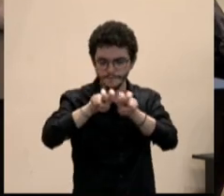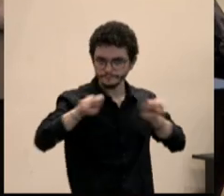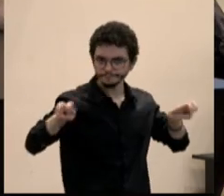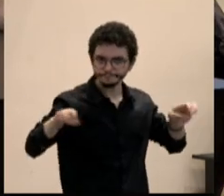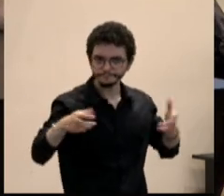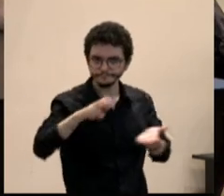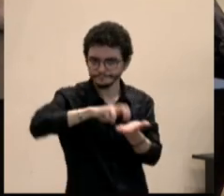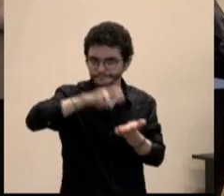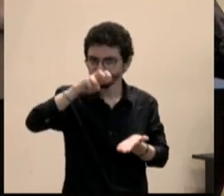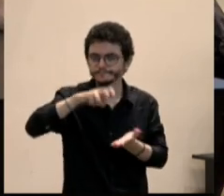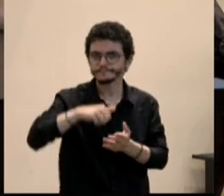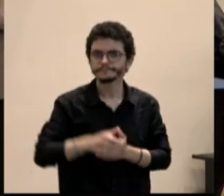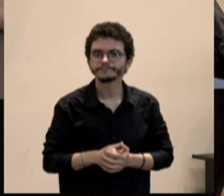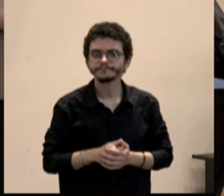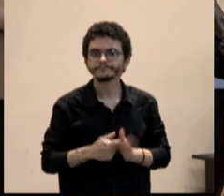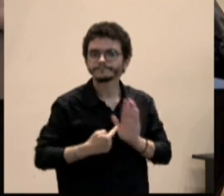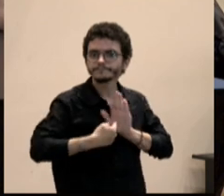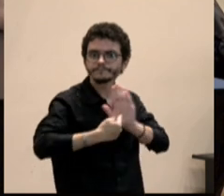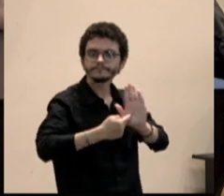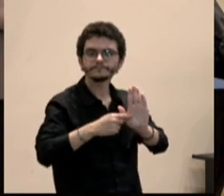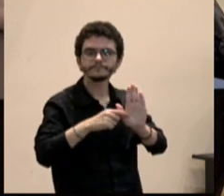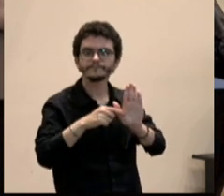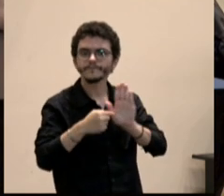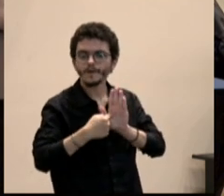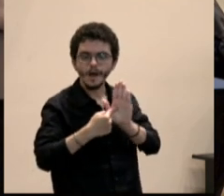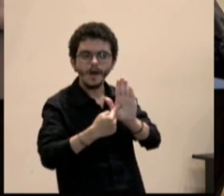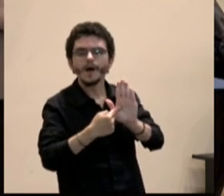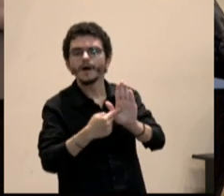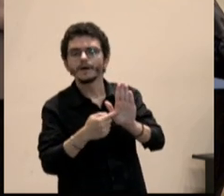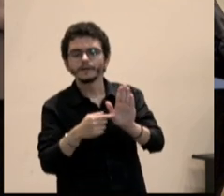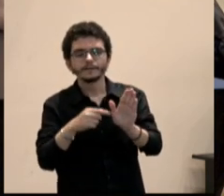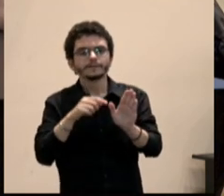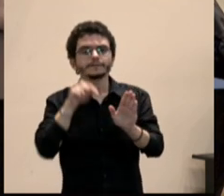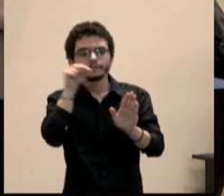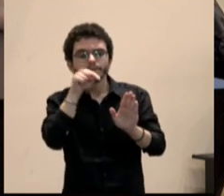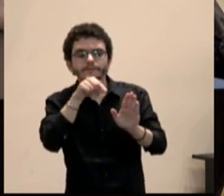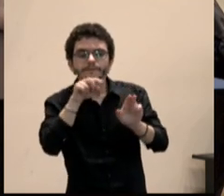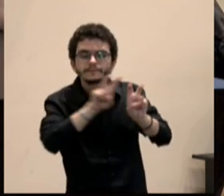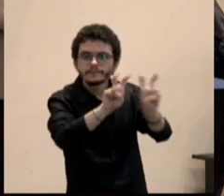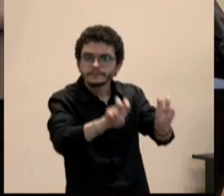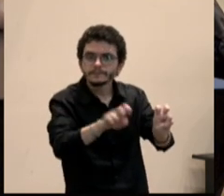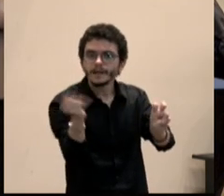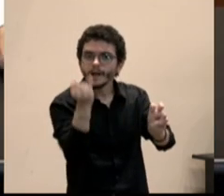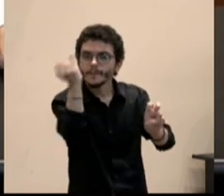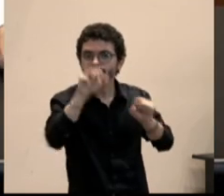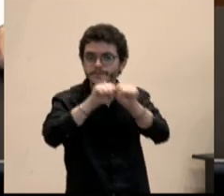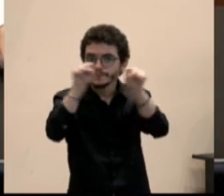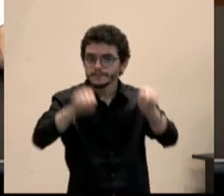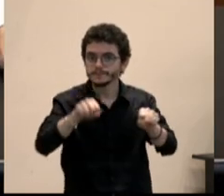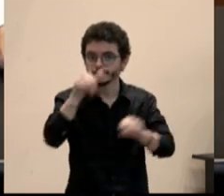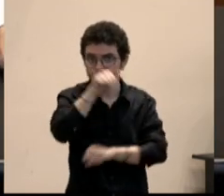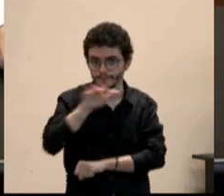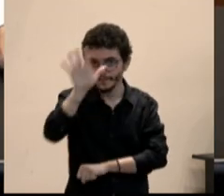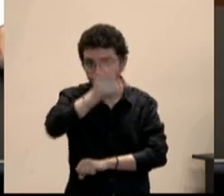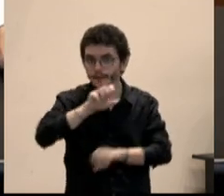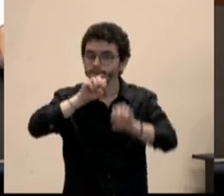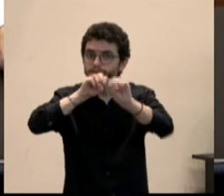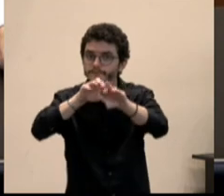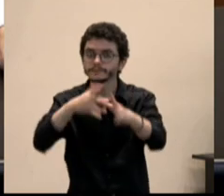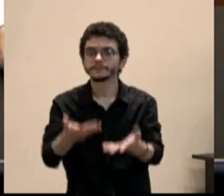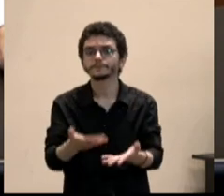da manhã pontuou algumas questões nessa direção. A importância de um sistema nacional de educação